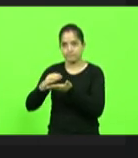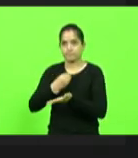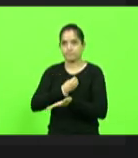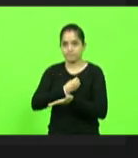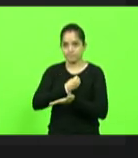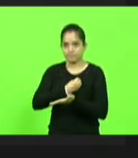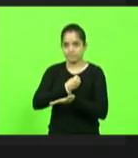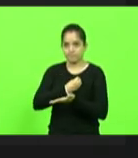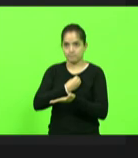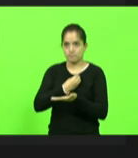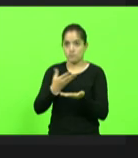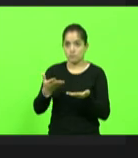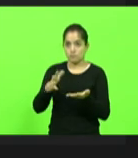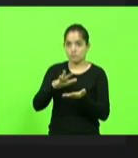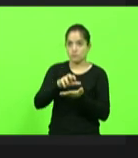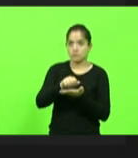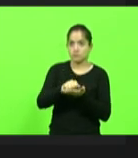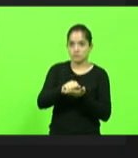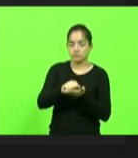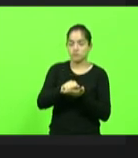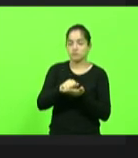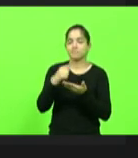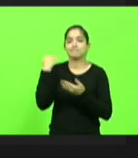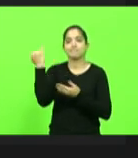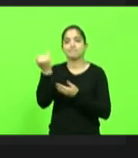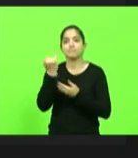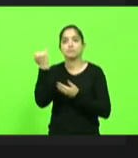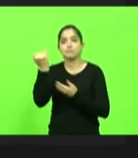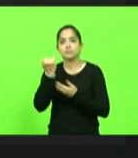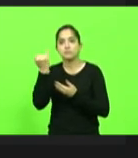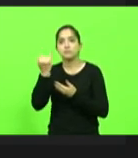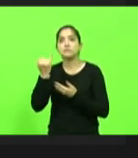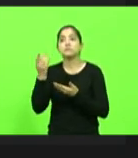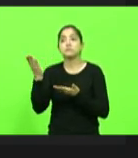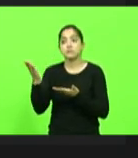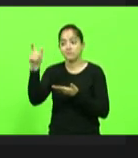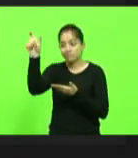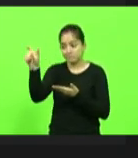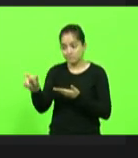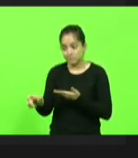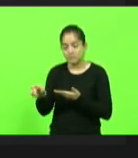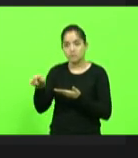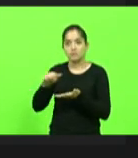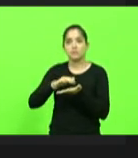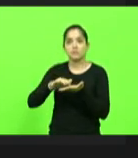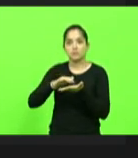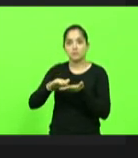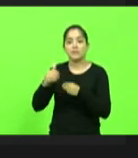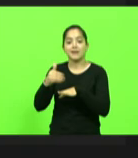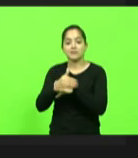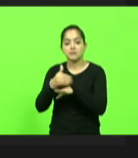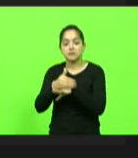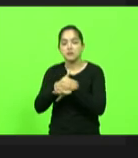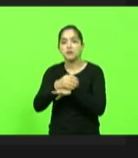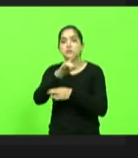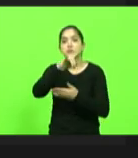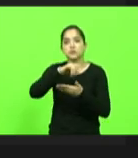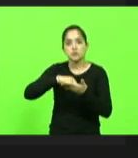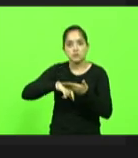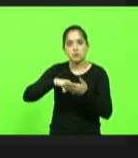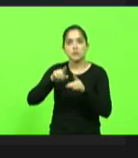esse registro aqui. É fundamental que o secretário não só tenha acesso a esse documento, como